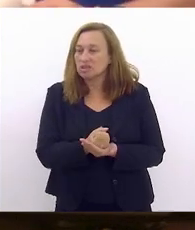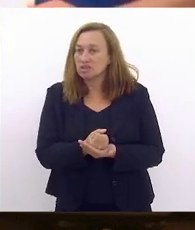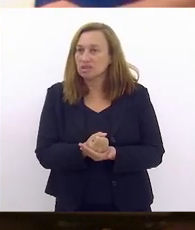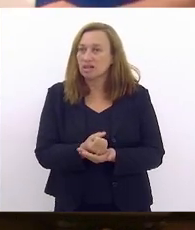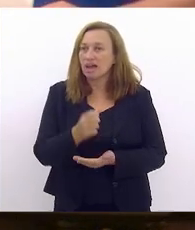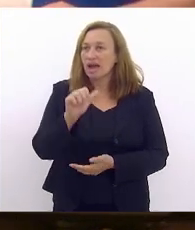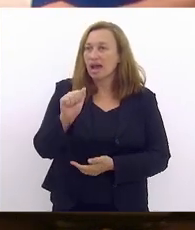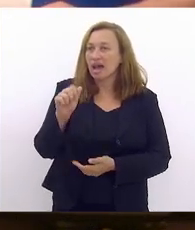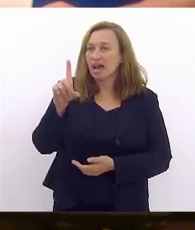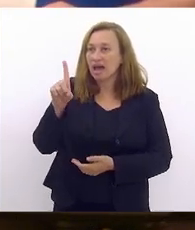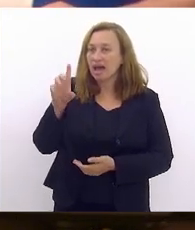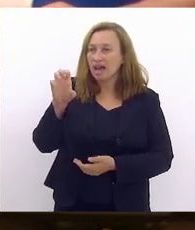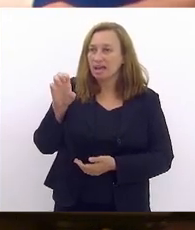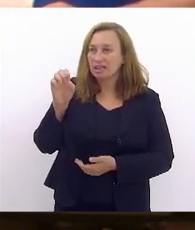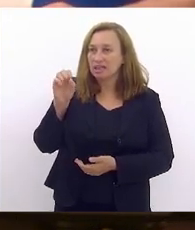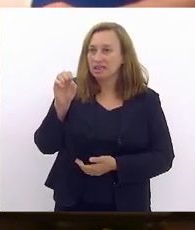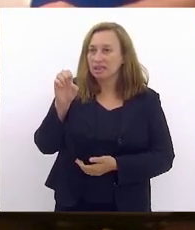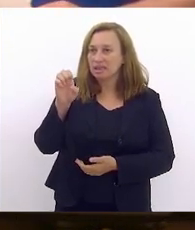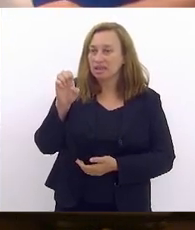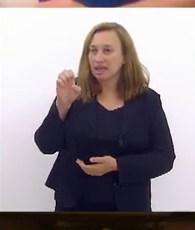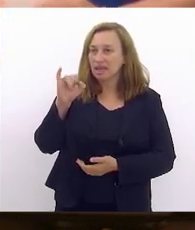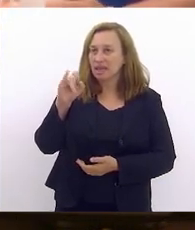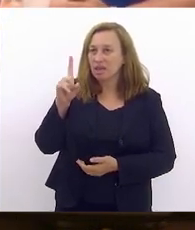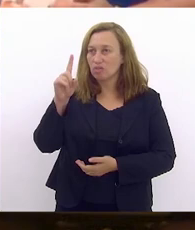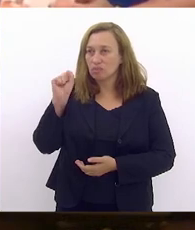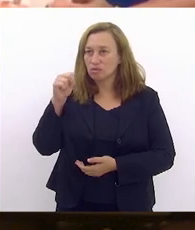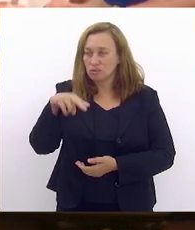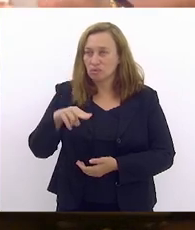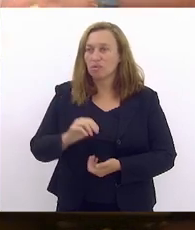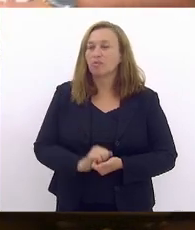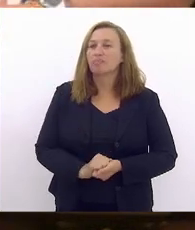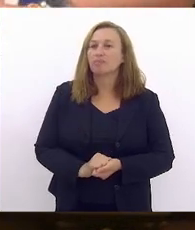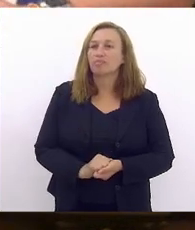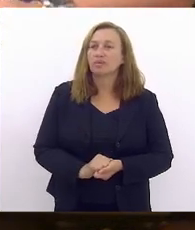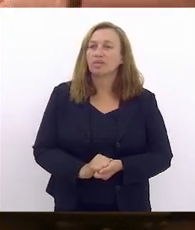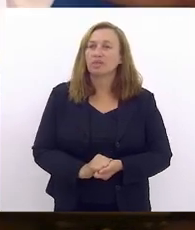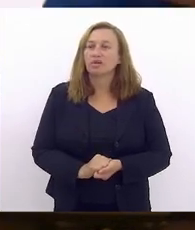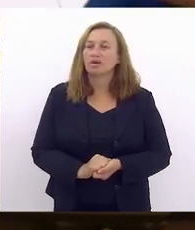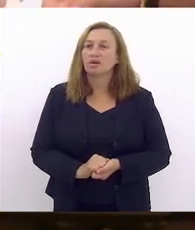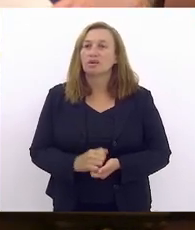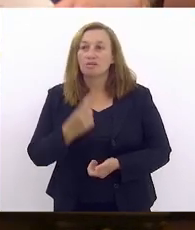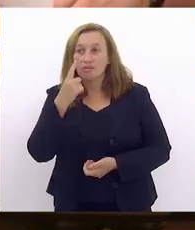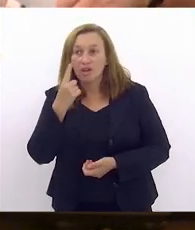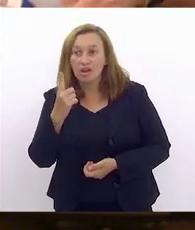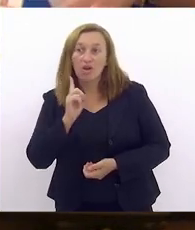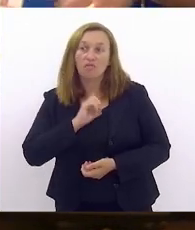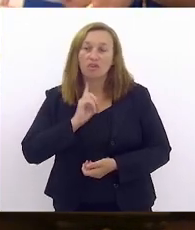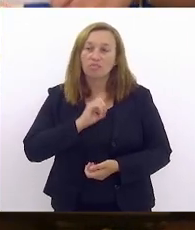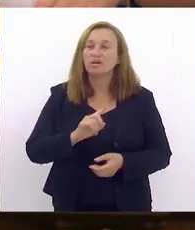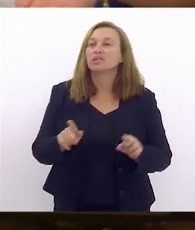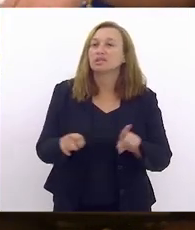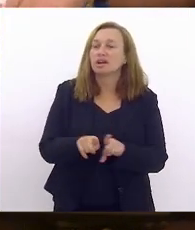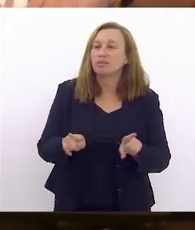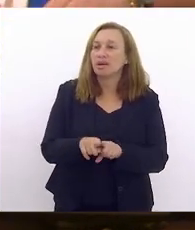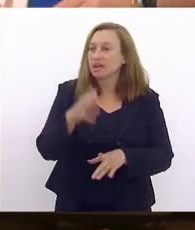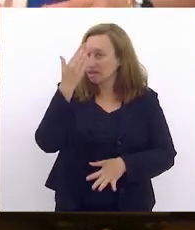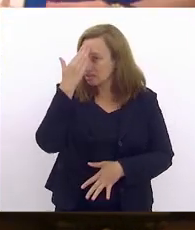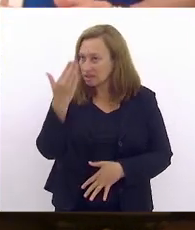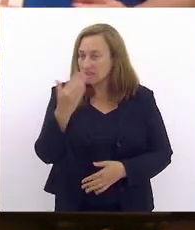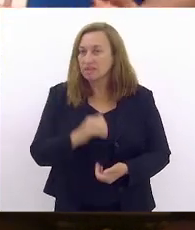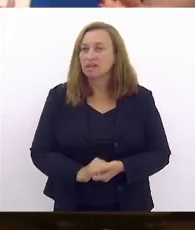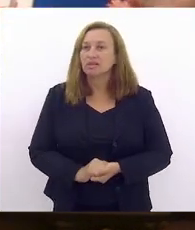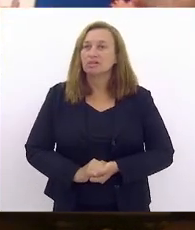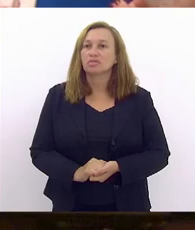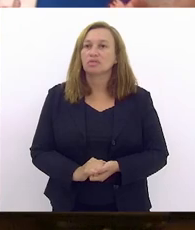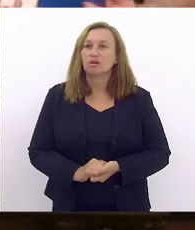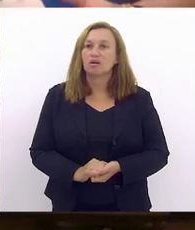Adércio Clemente, presidente da Raça Rubro-Negra. Olha o urubu aí, gente. Registramos e agradecemos o